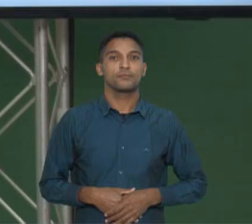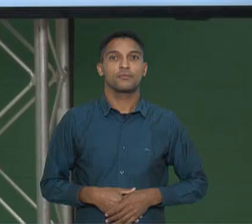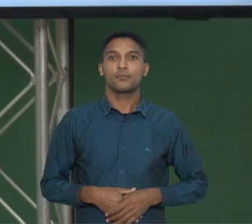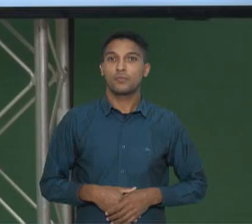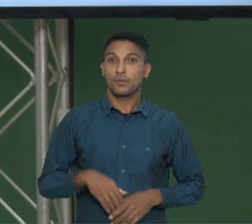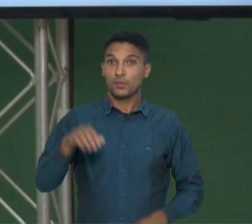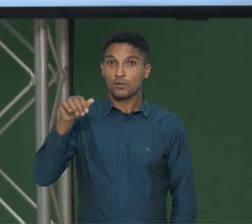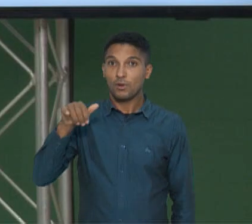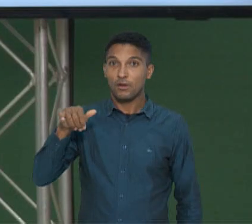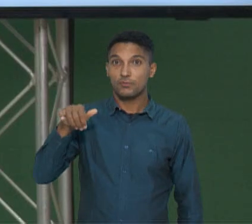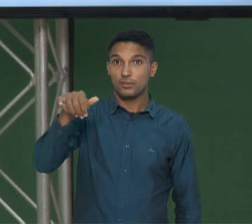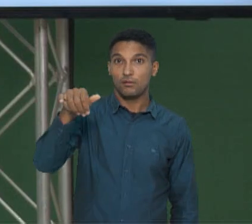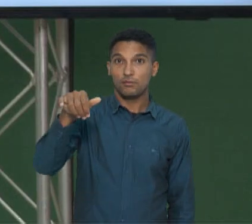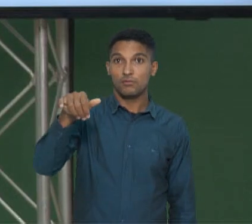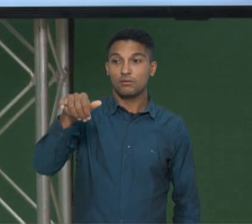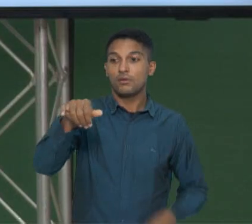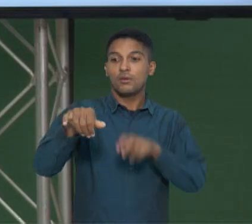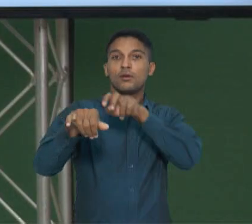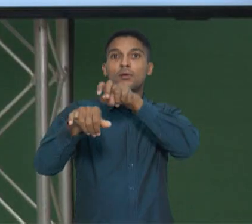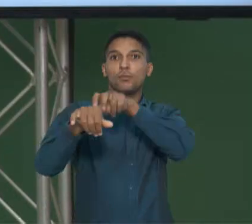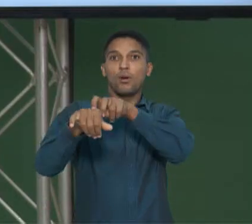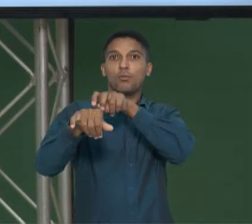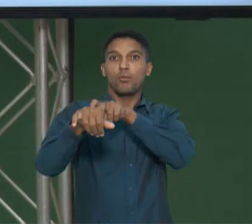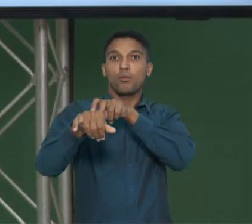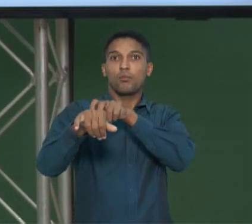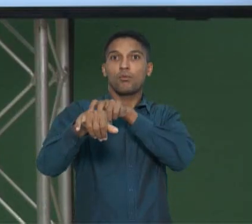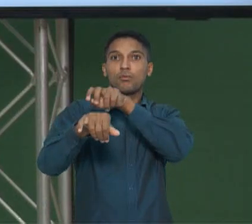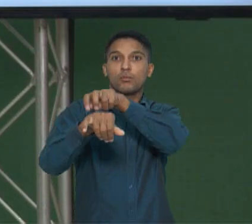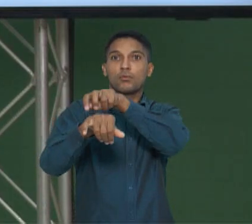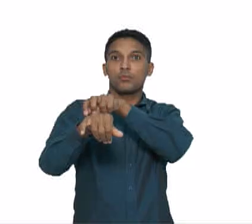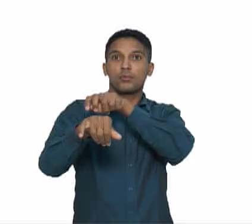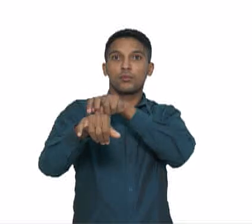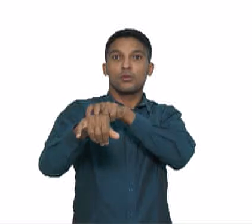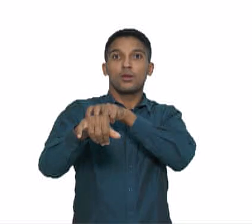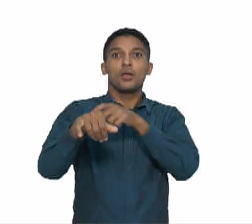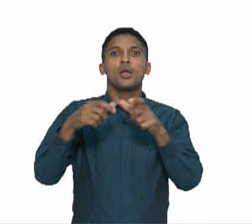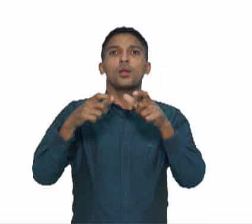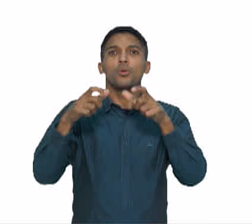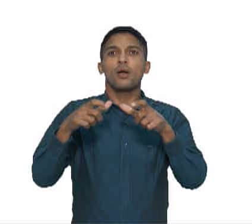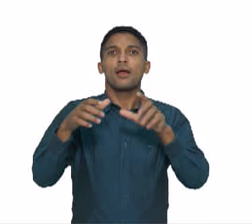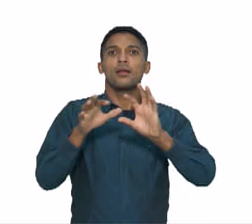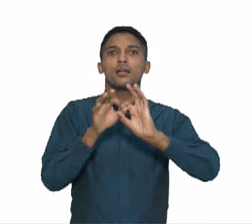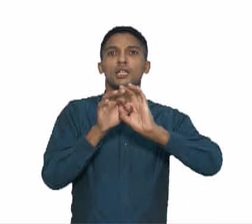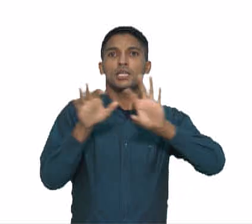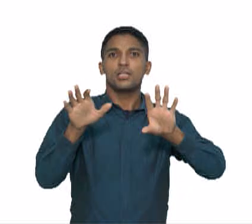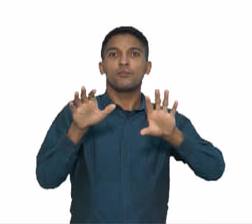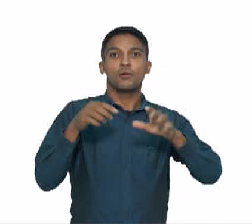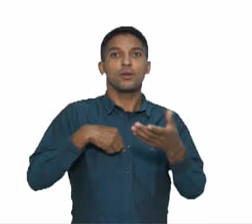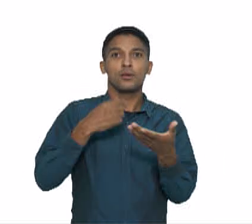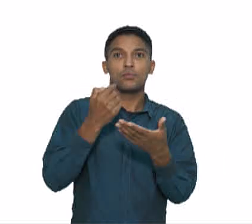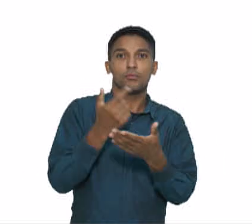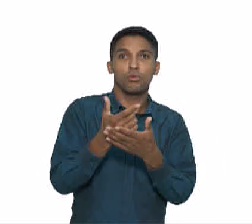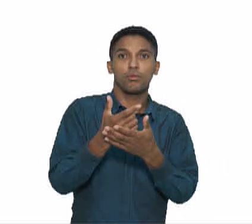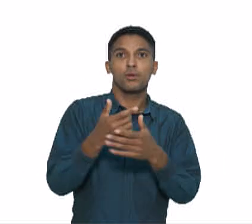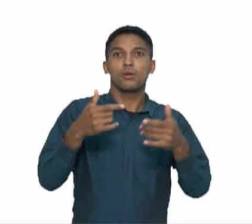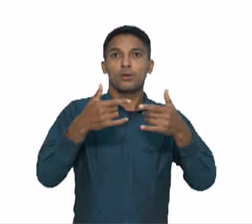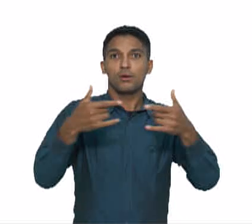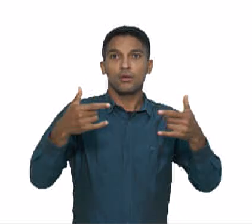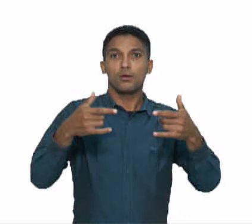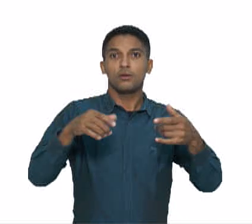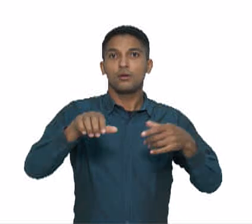livres, poltronas disponíveis? Sim, há tantas, né? Se há, não há